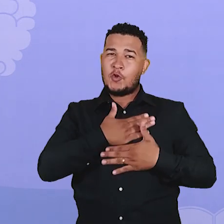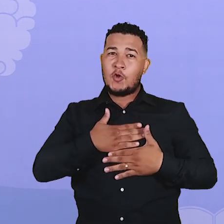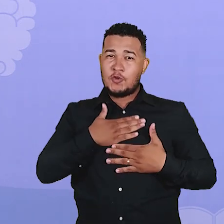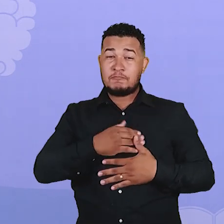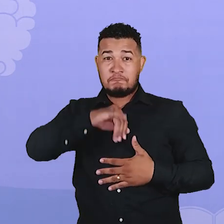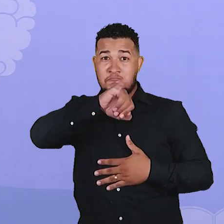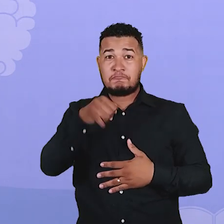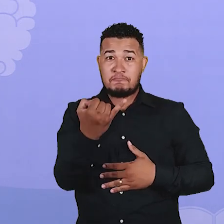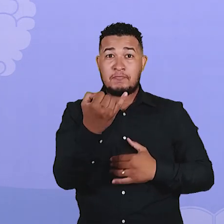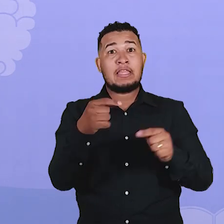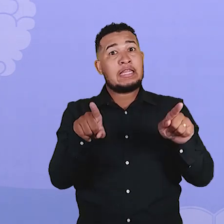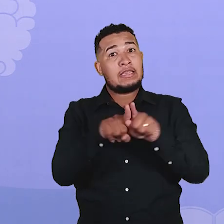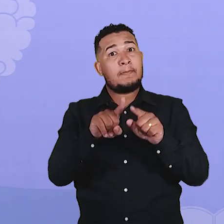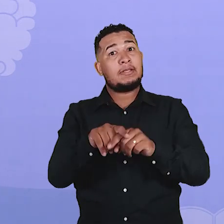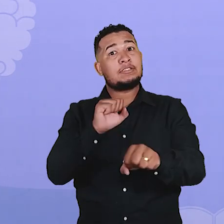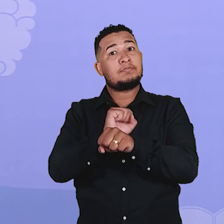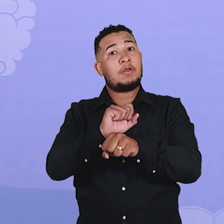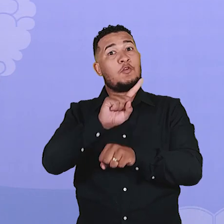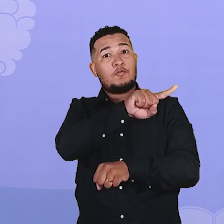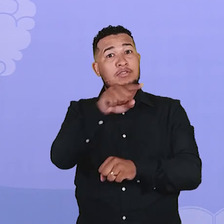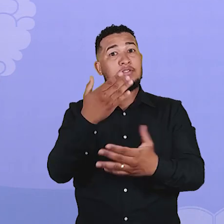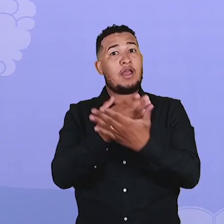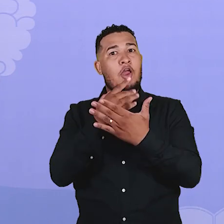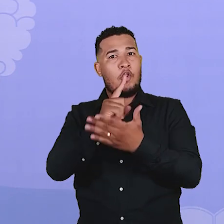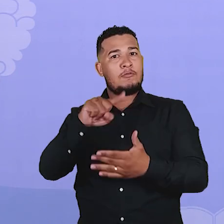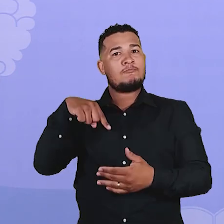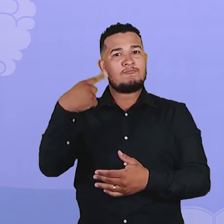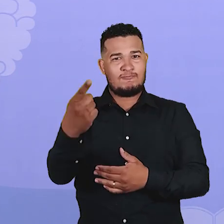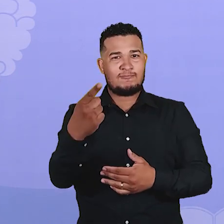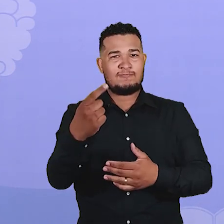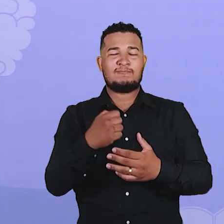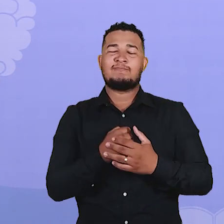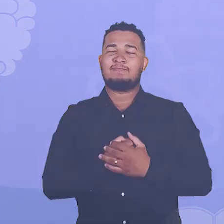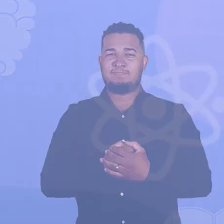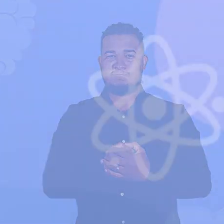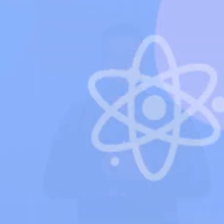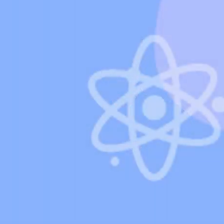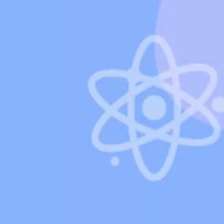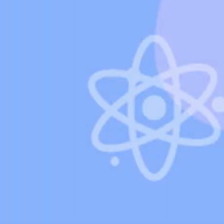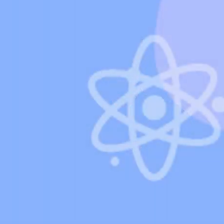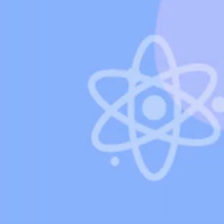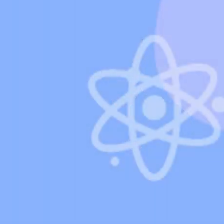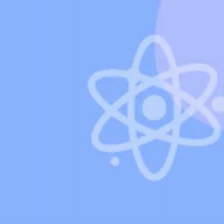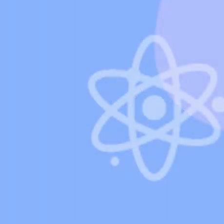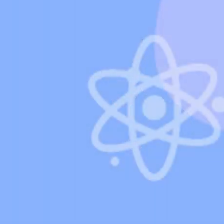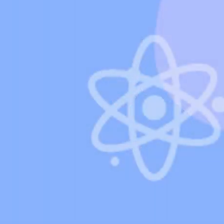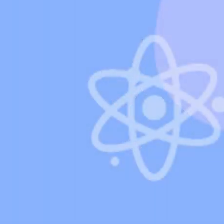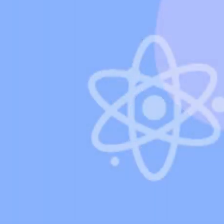bastante curtido, e também espero vocês nas próximas aulas.